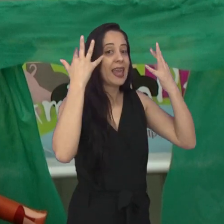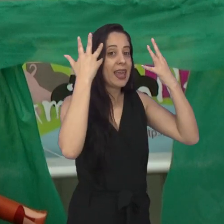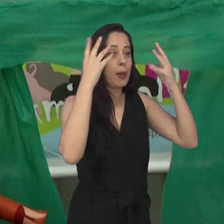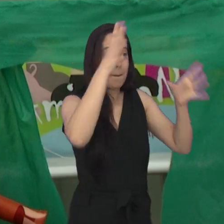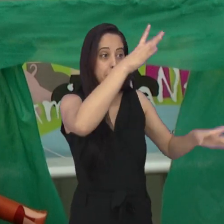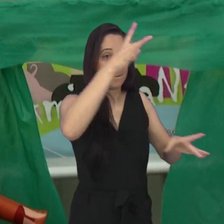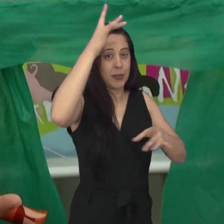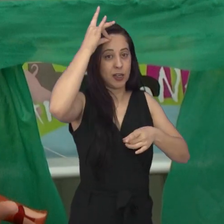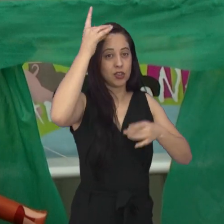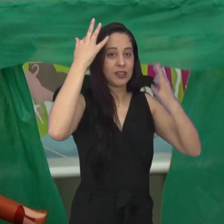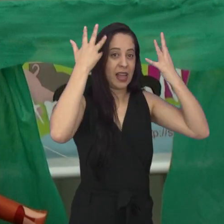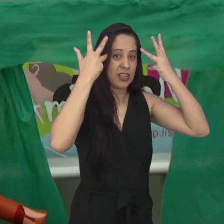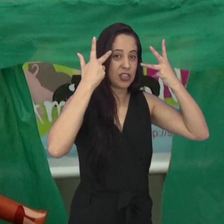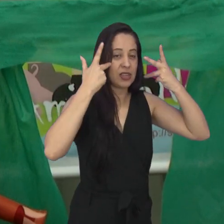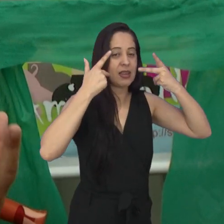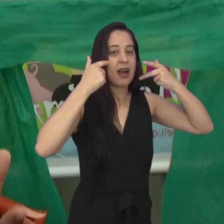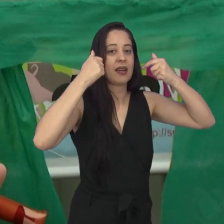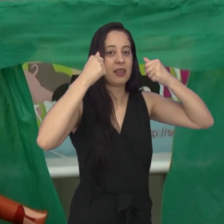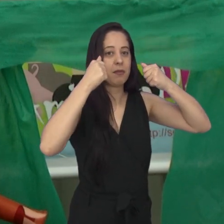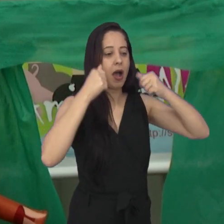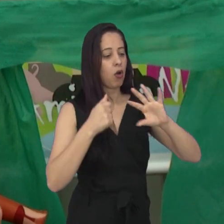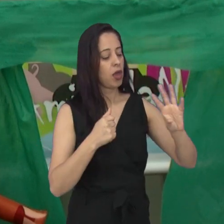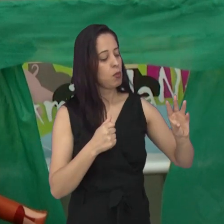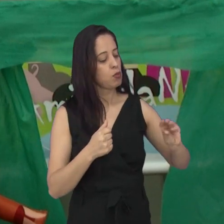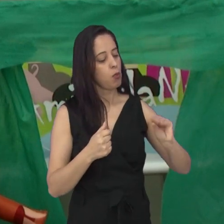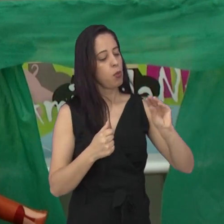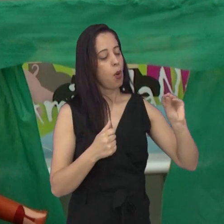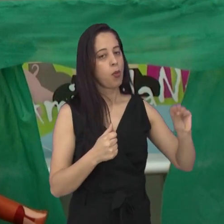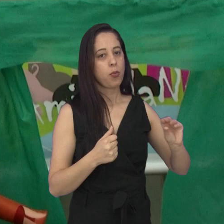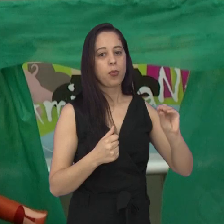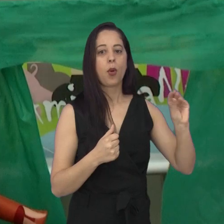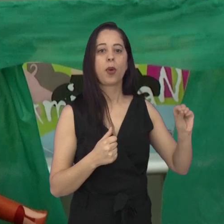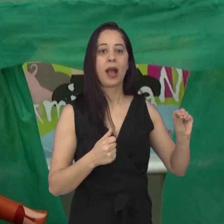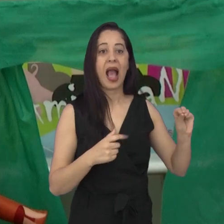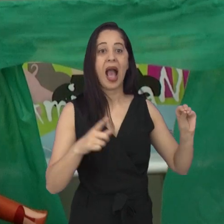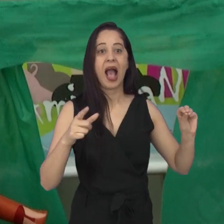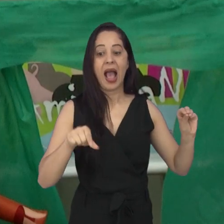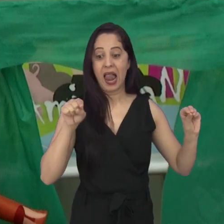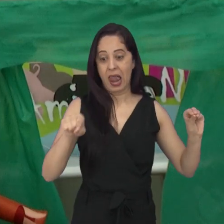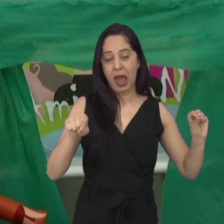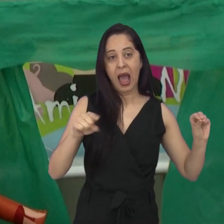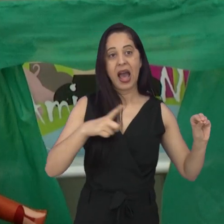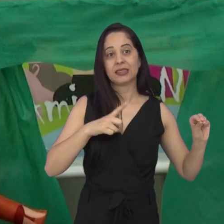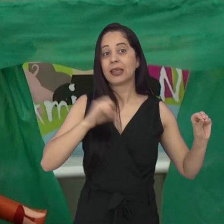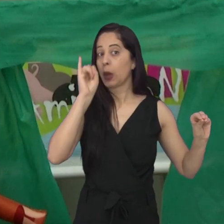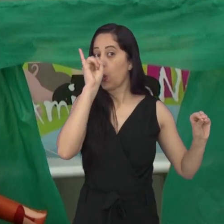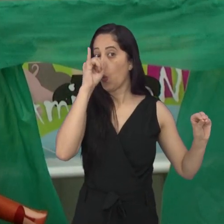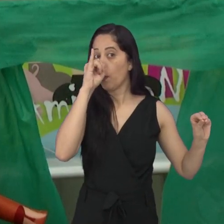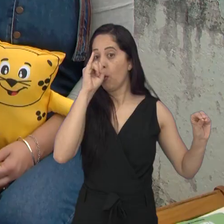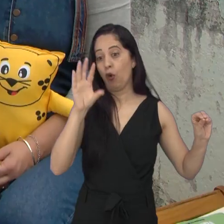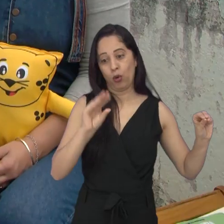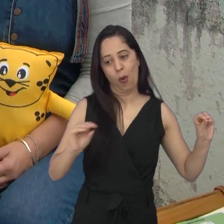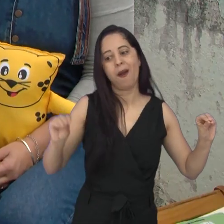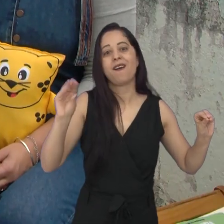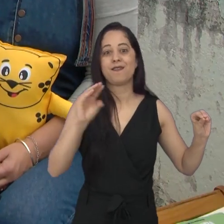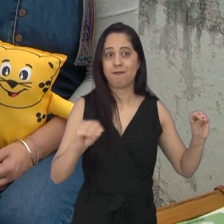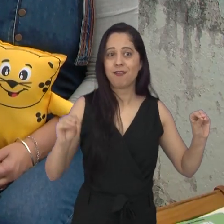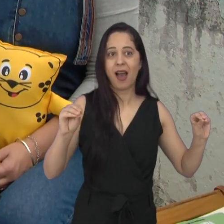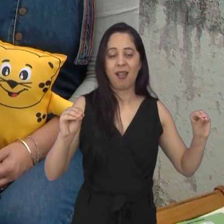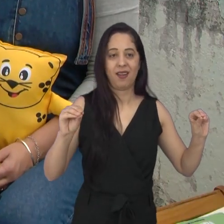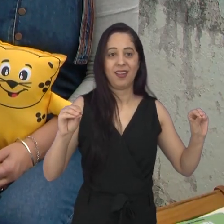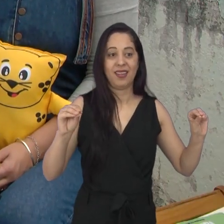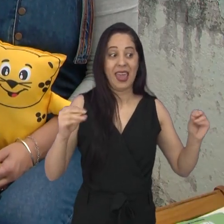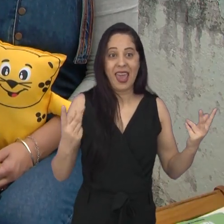né? A Emília é uma boneca, então ela fala. Né? Aí tem o Rabicó, é um porco, mas ele fala.